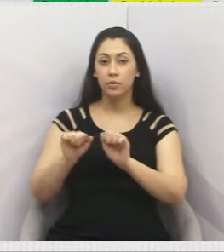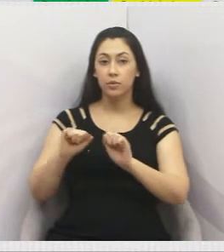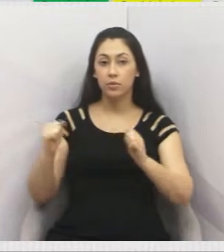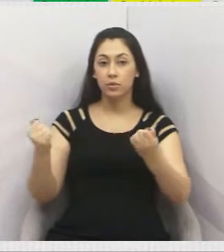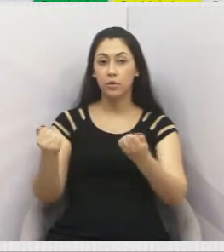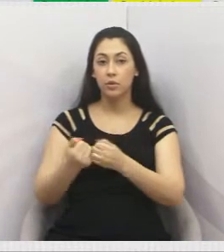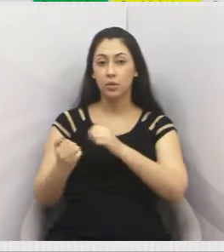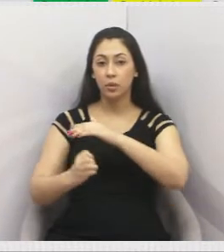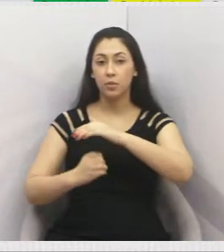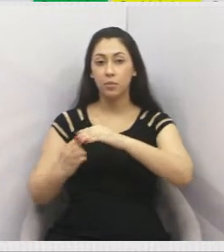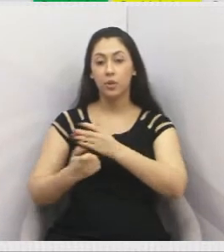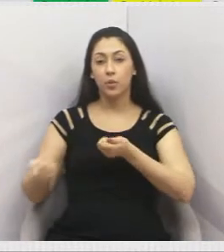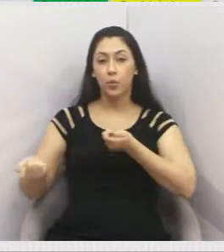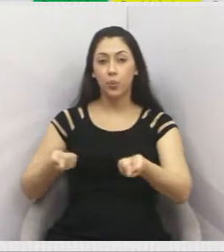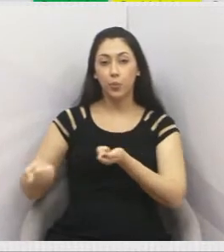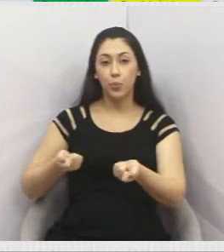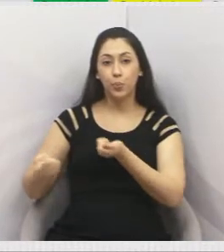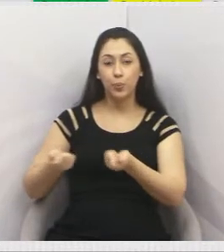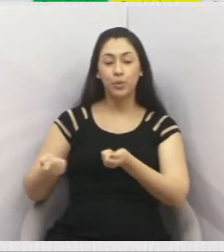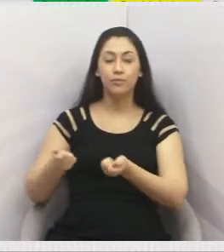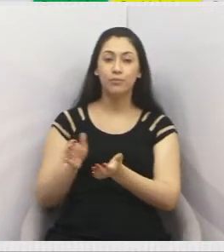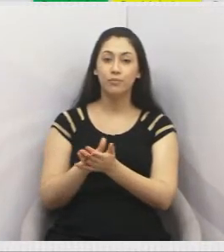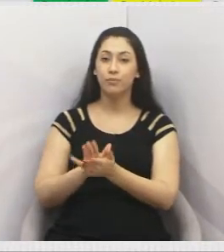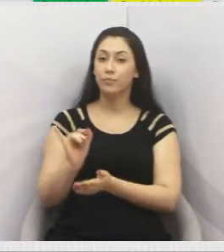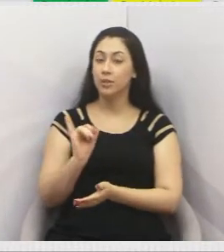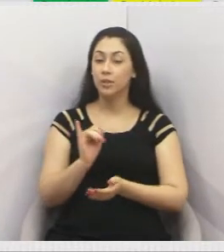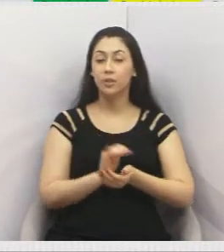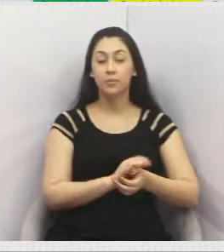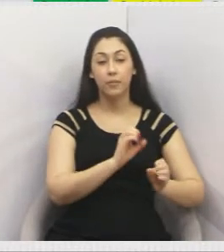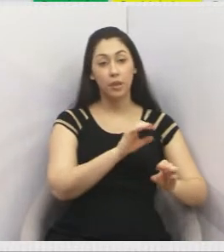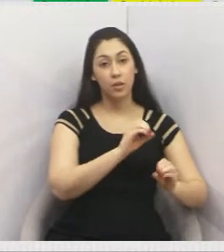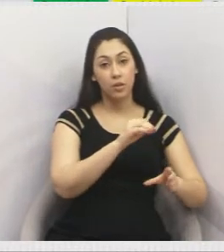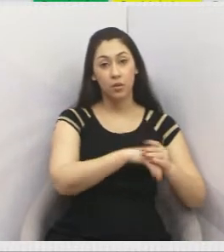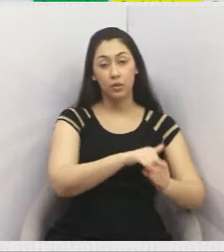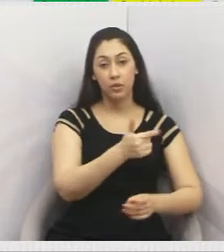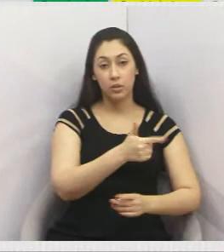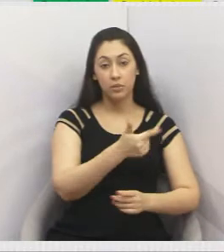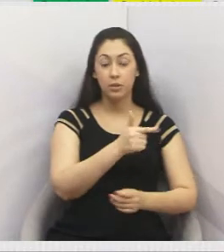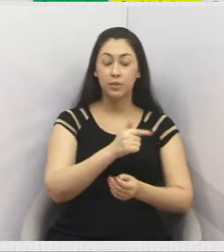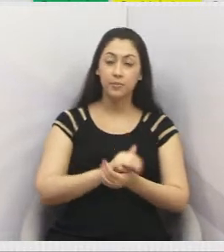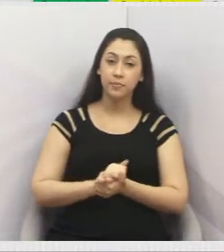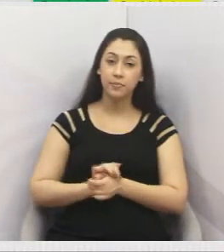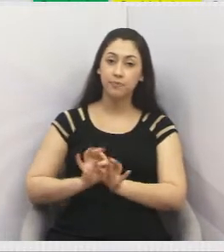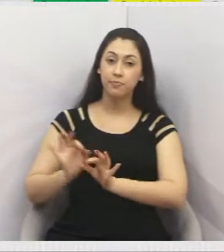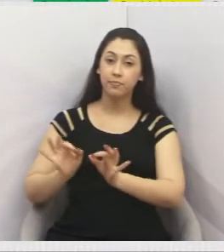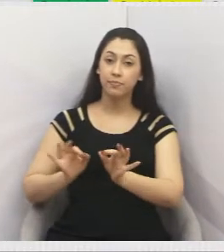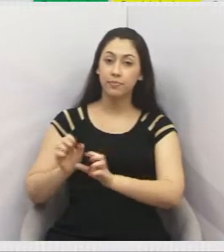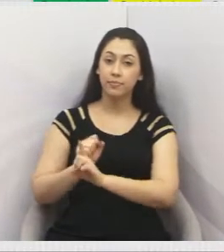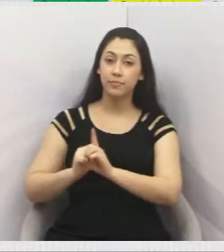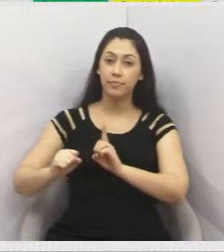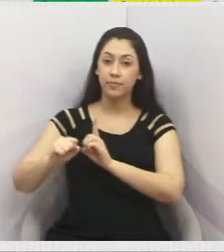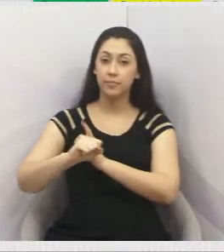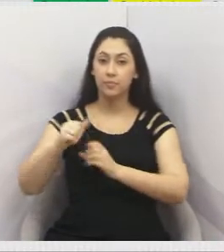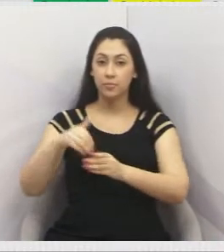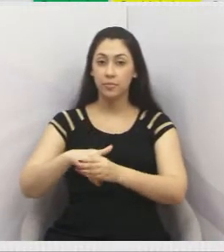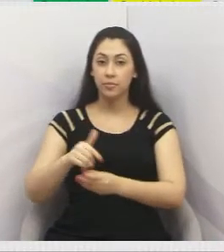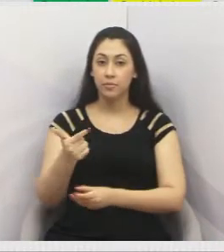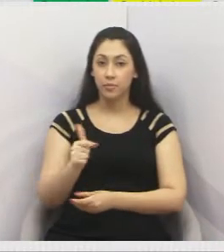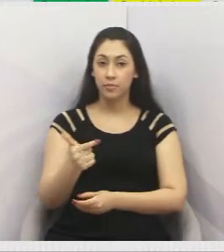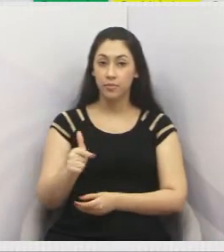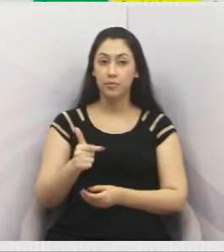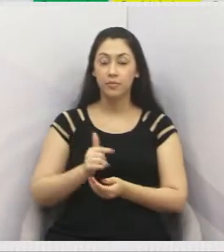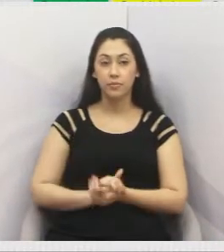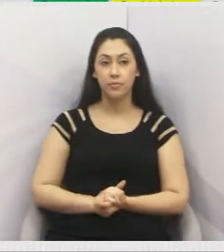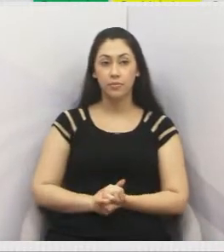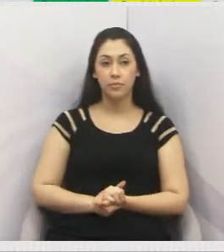das Empresas de Mineração de Jacareí, entidades acadêmicas em branco e organização da sociedade civil em branco.